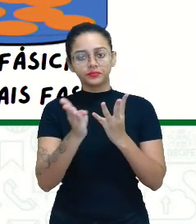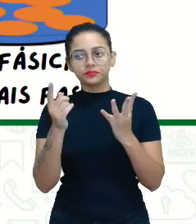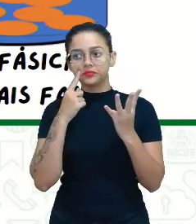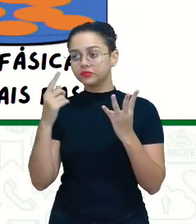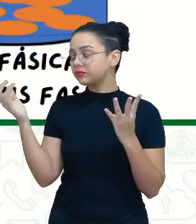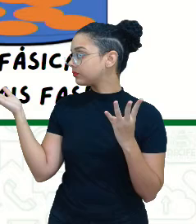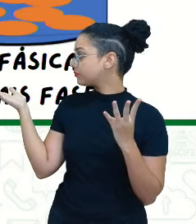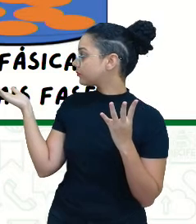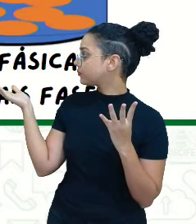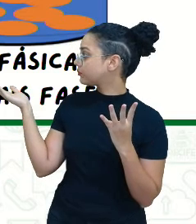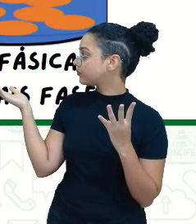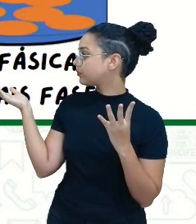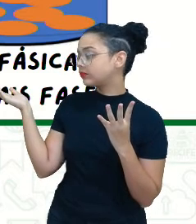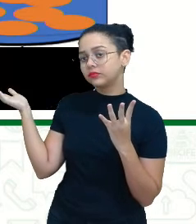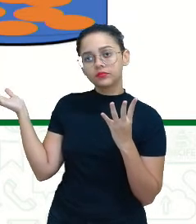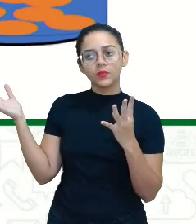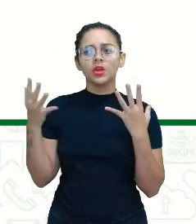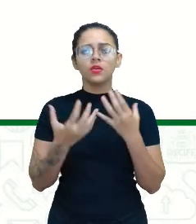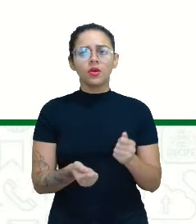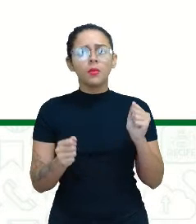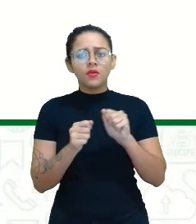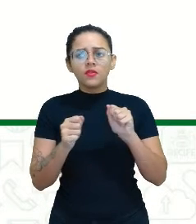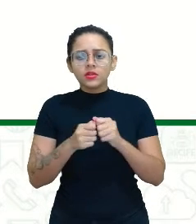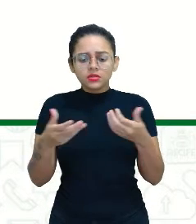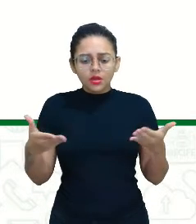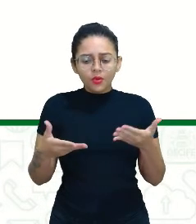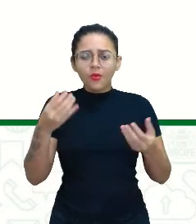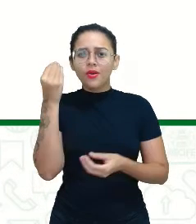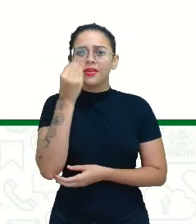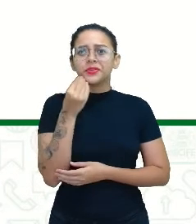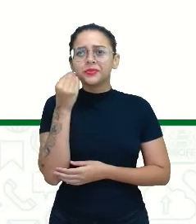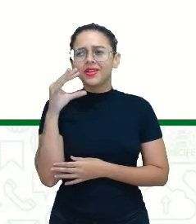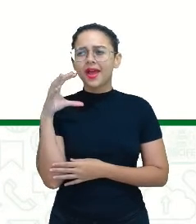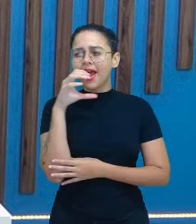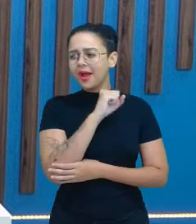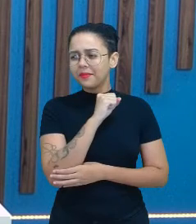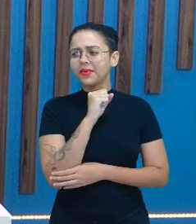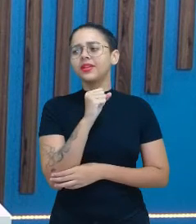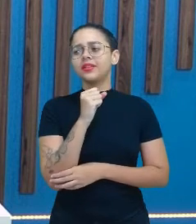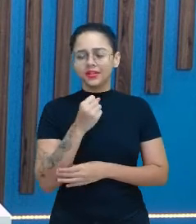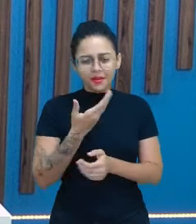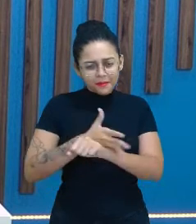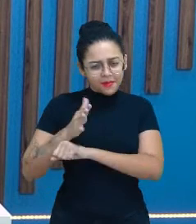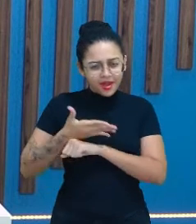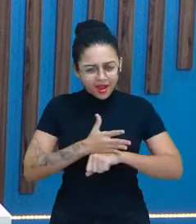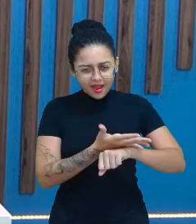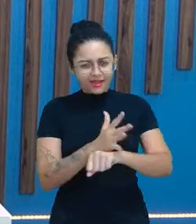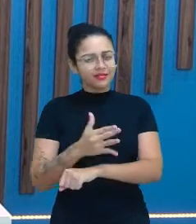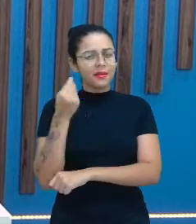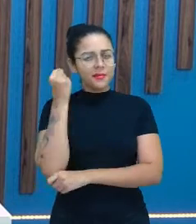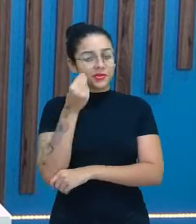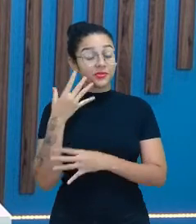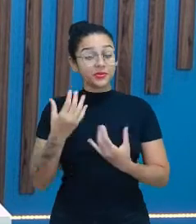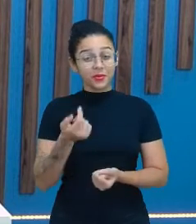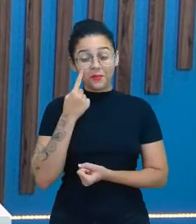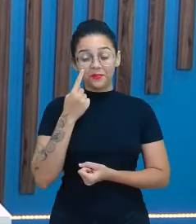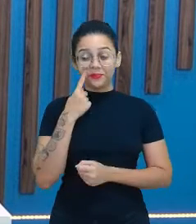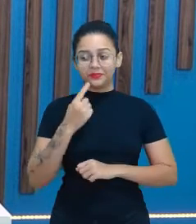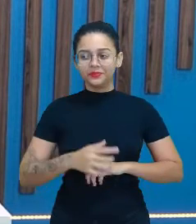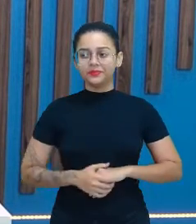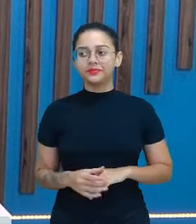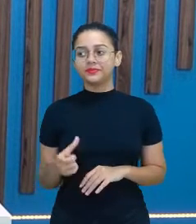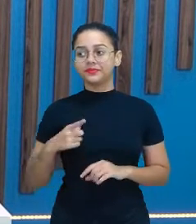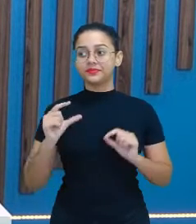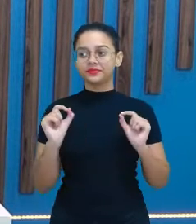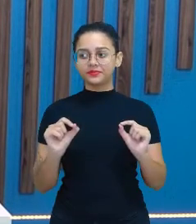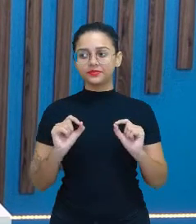quatro ou mais fases Então vamos fazer aqui uma experiênciazinha rapidinha de prática de mistura então ó a